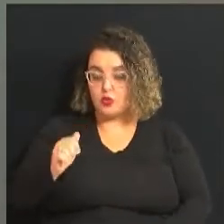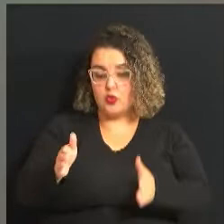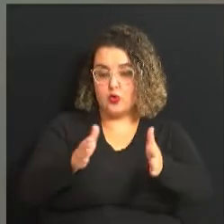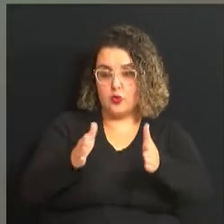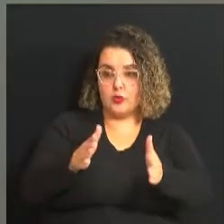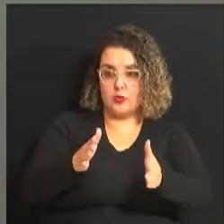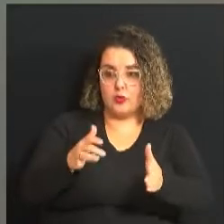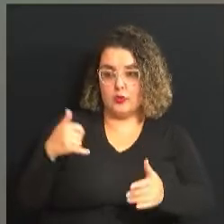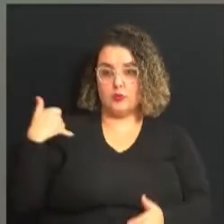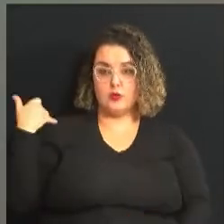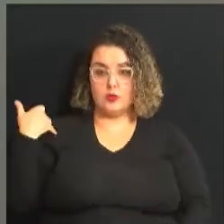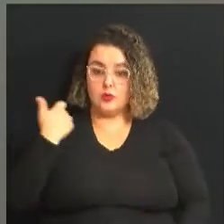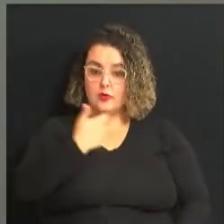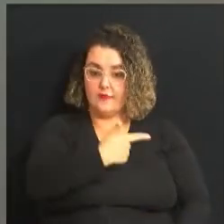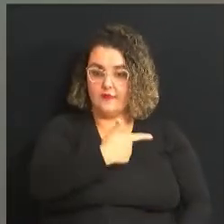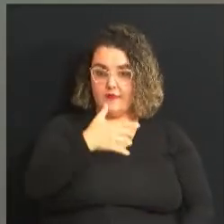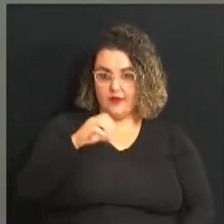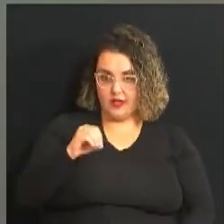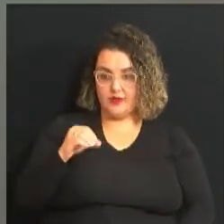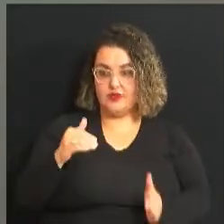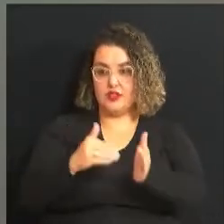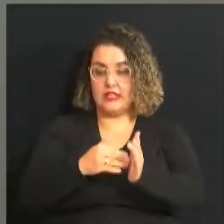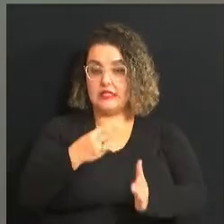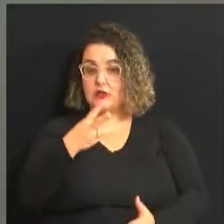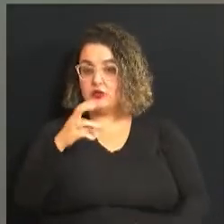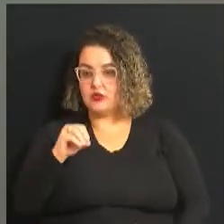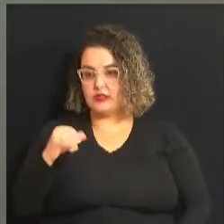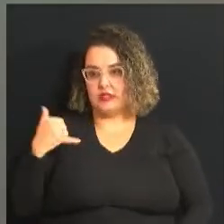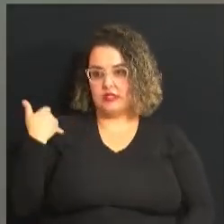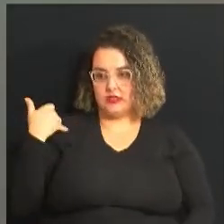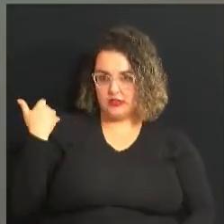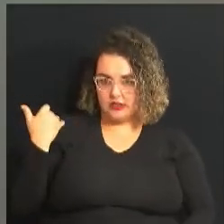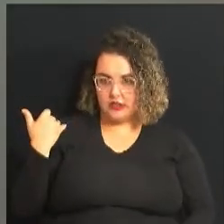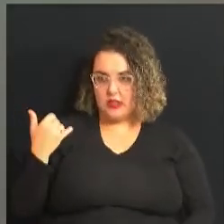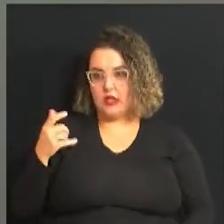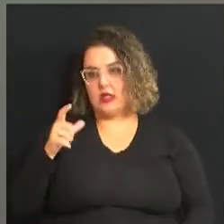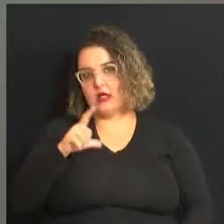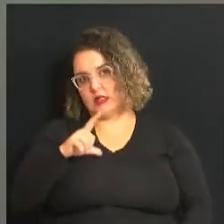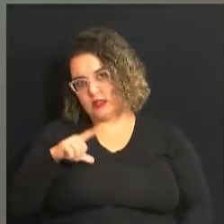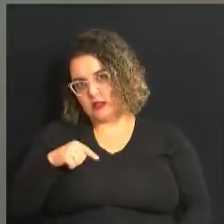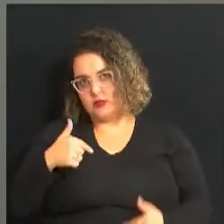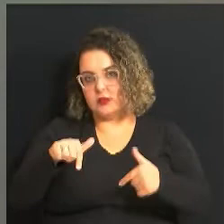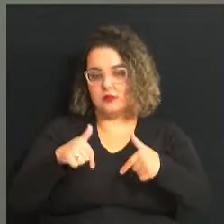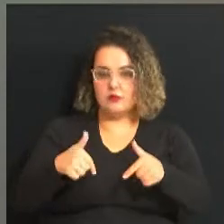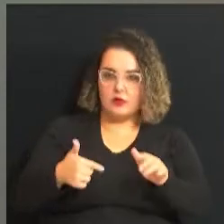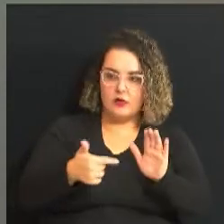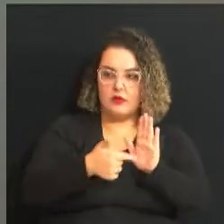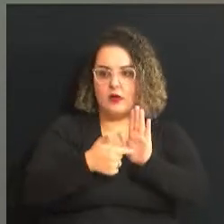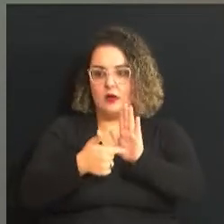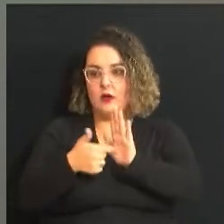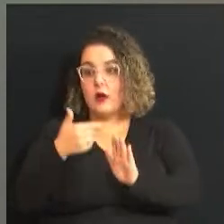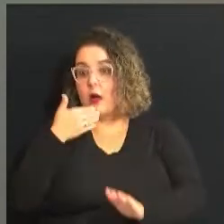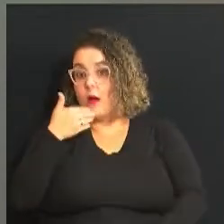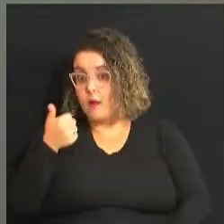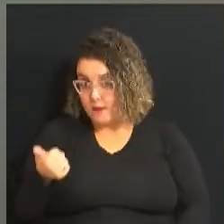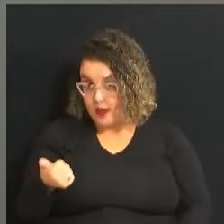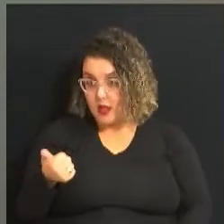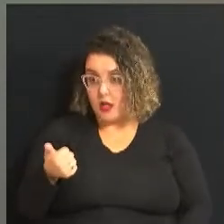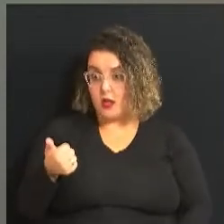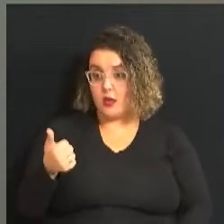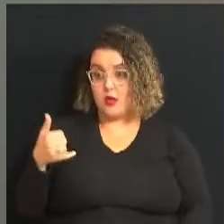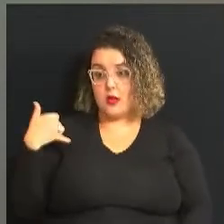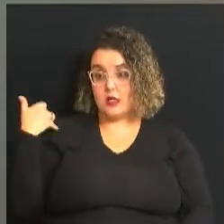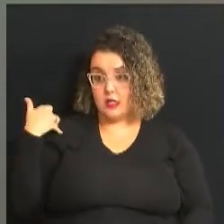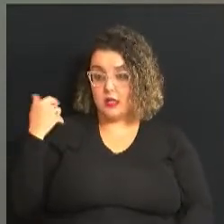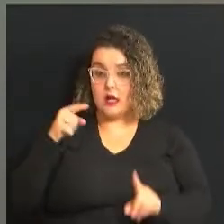entre os 20 e os 30 anos de idade. Existem até alguns trabalhos que falam que a melhor idade para